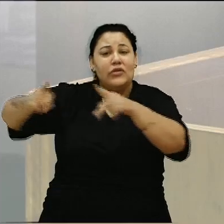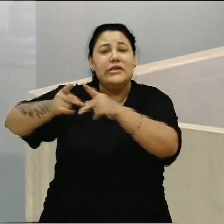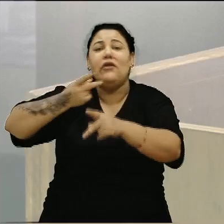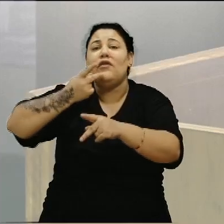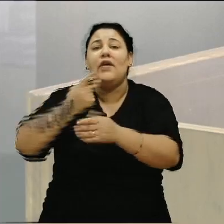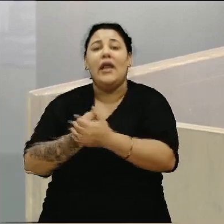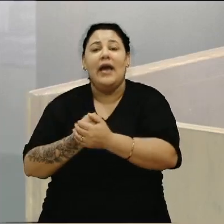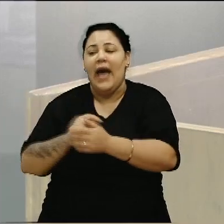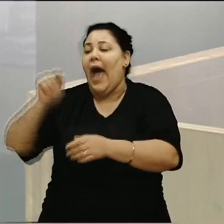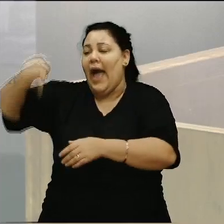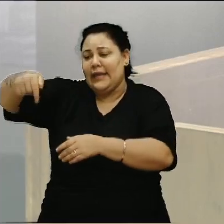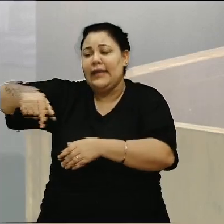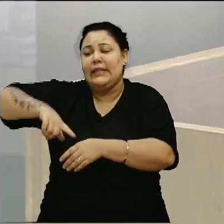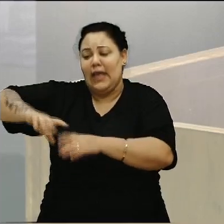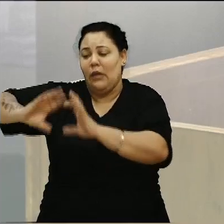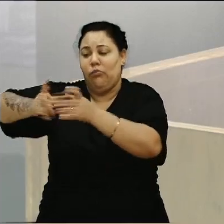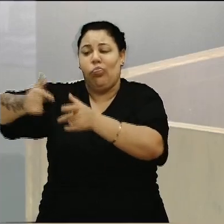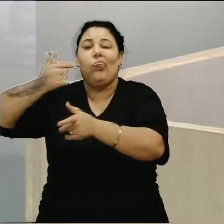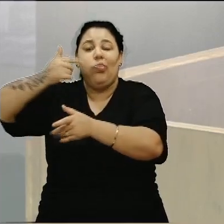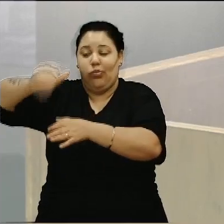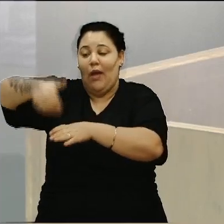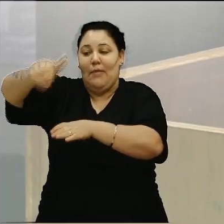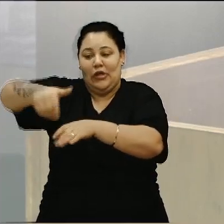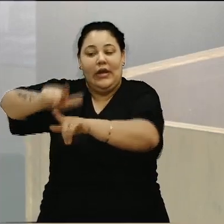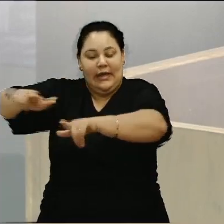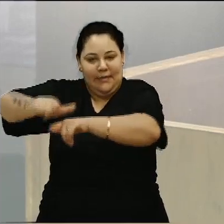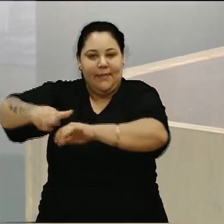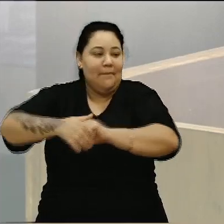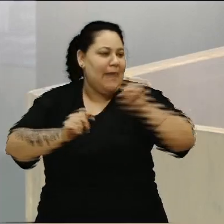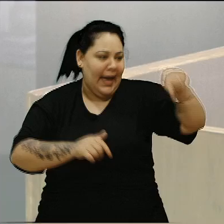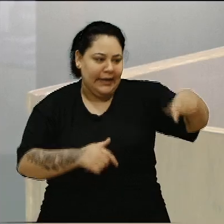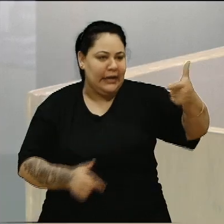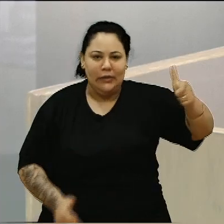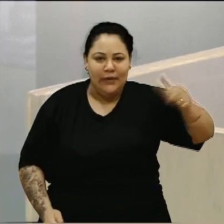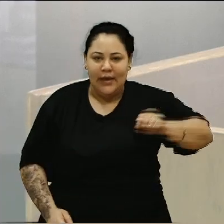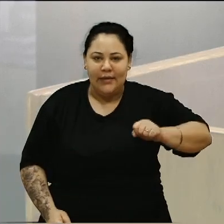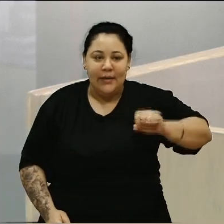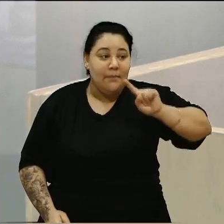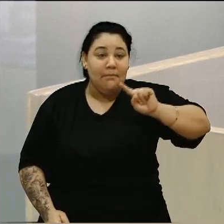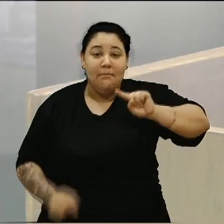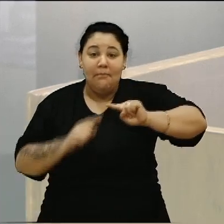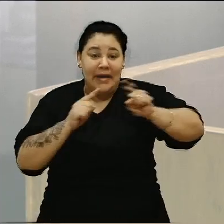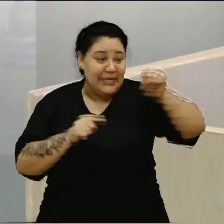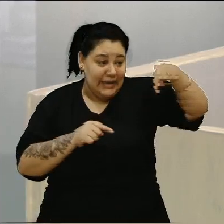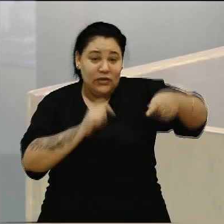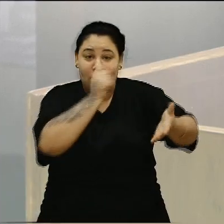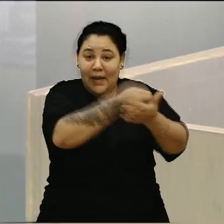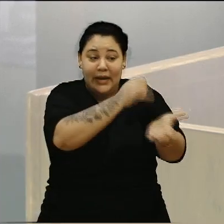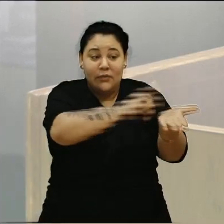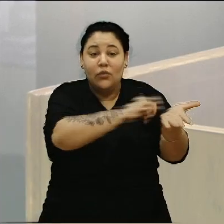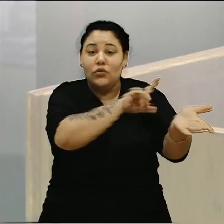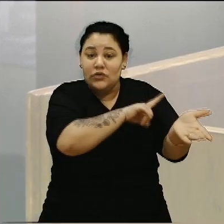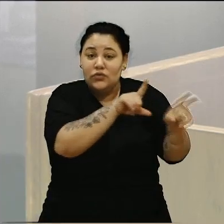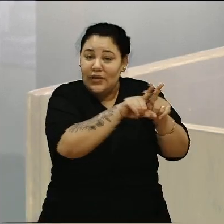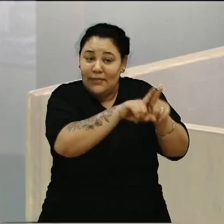aqui o senhor que paga os mesmos impostos, que tem o mesmo direito, que tem as terras e não consegue a patrola.